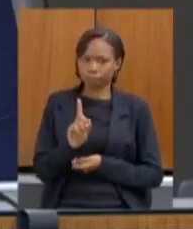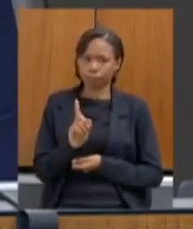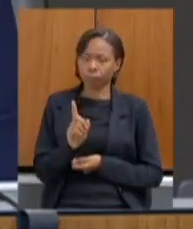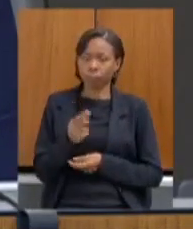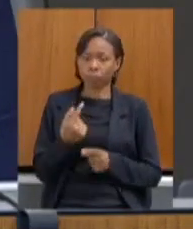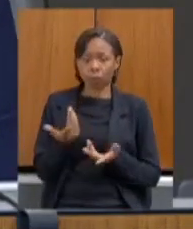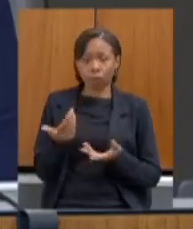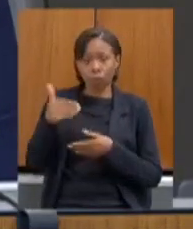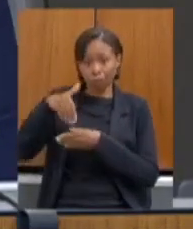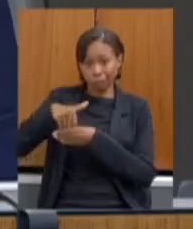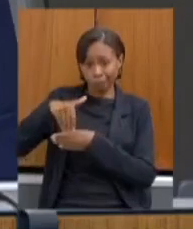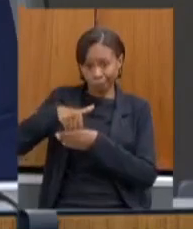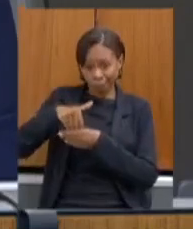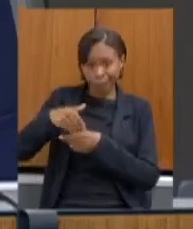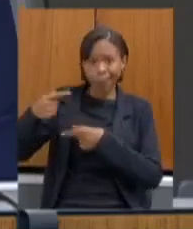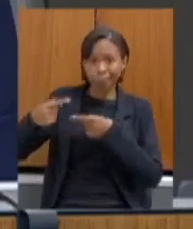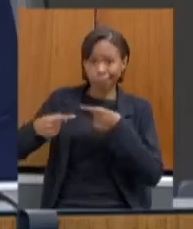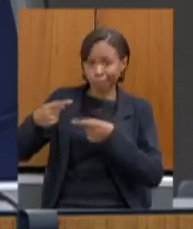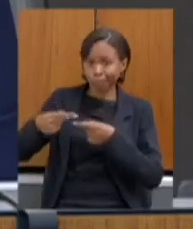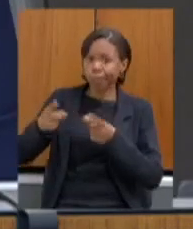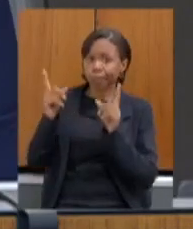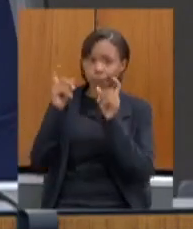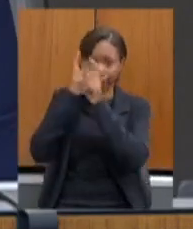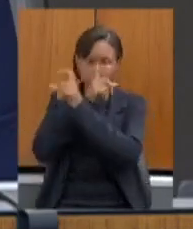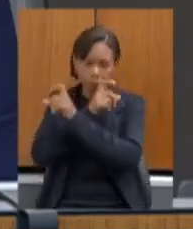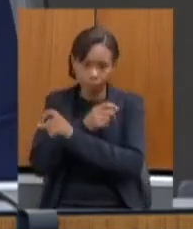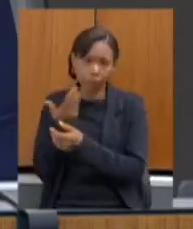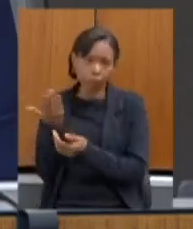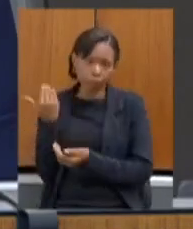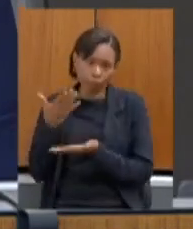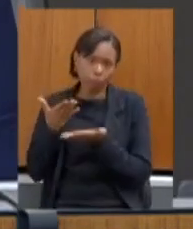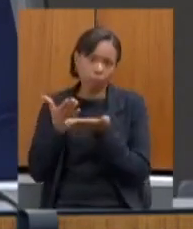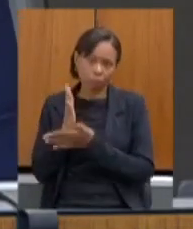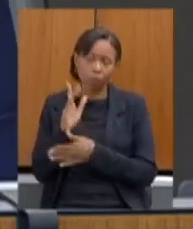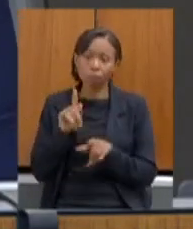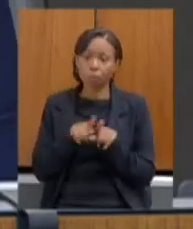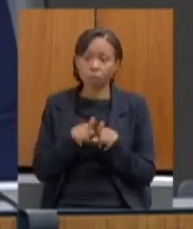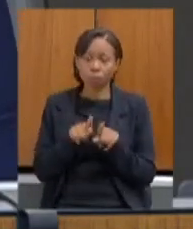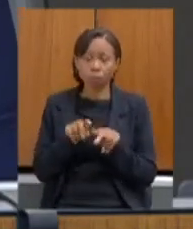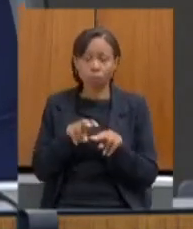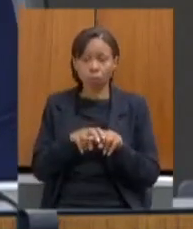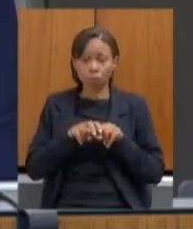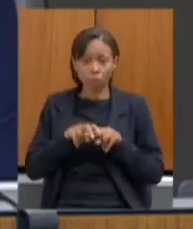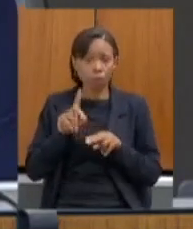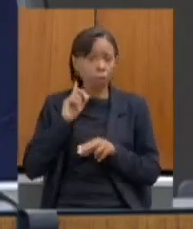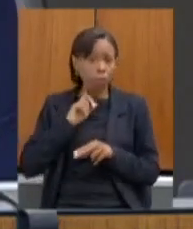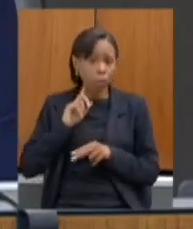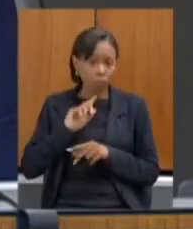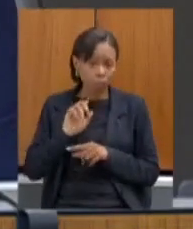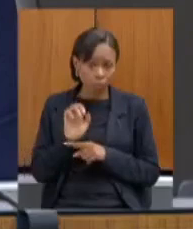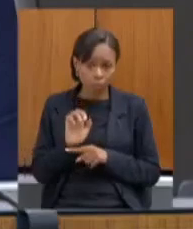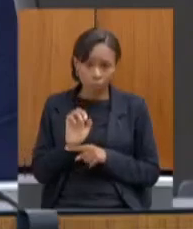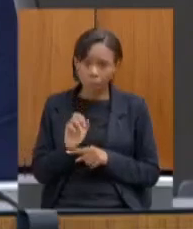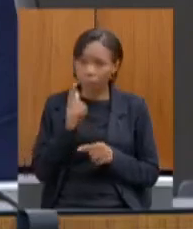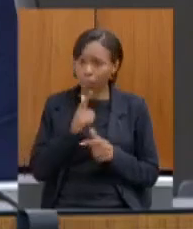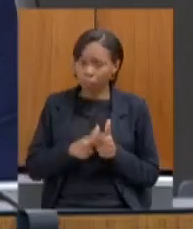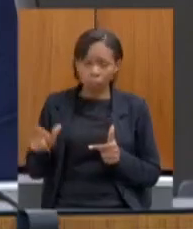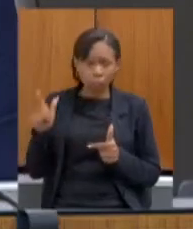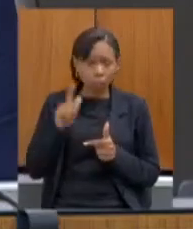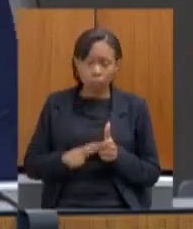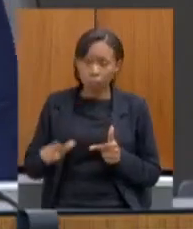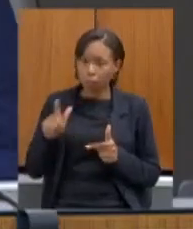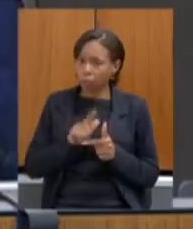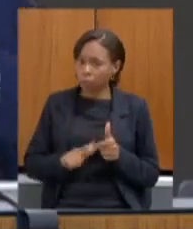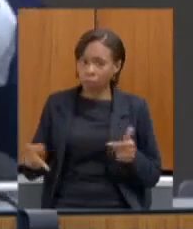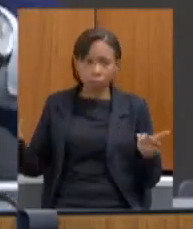não é um governo fácil pelos desafios que Minas Gerais já vinha enfrentando e não é um governo fácil, infelizmente, pelos